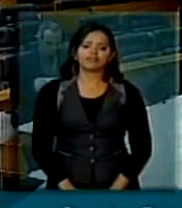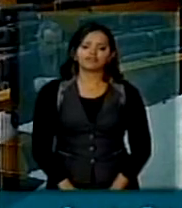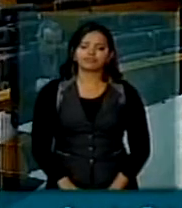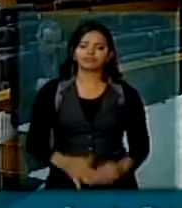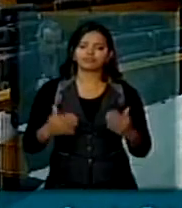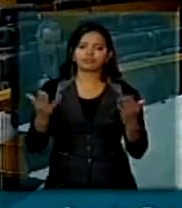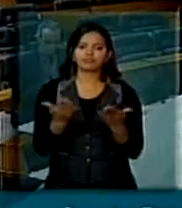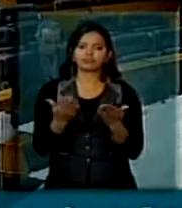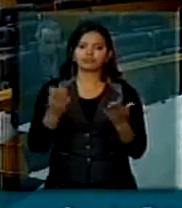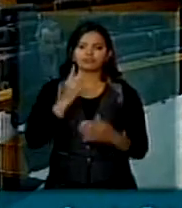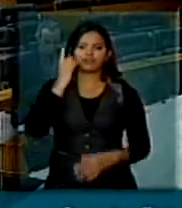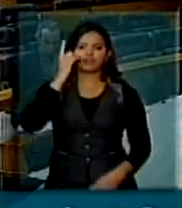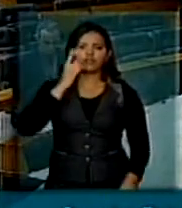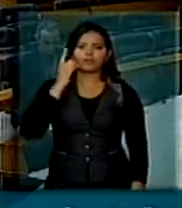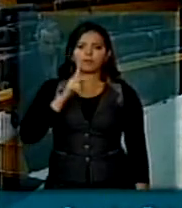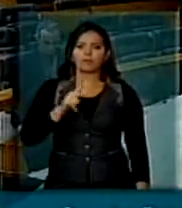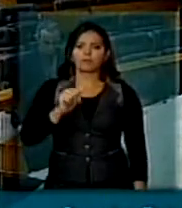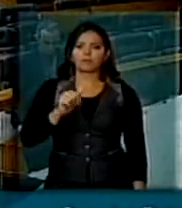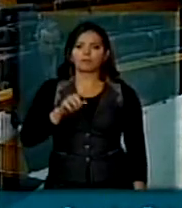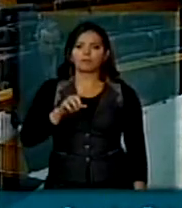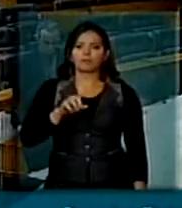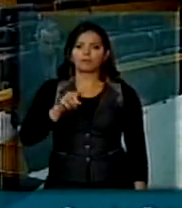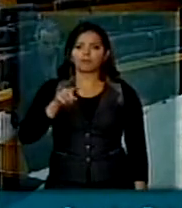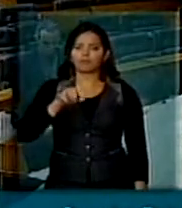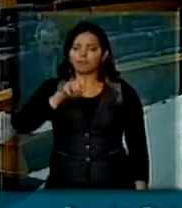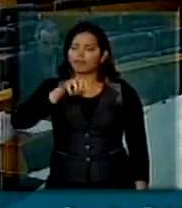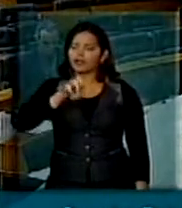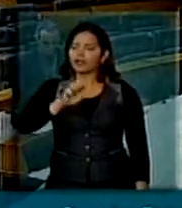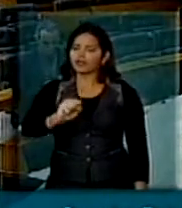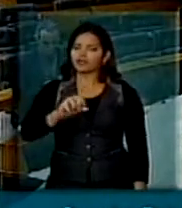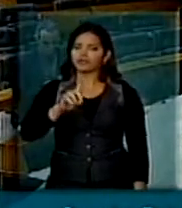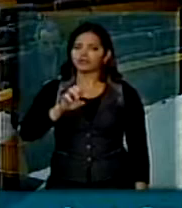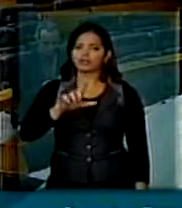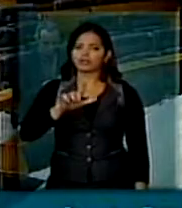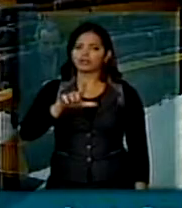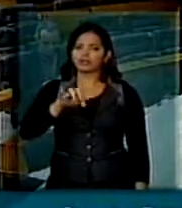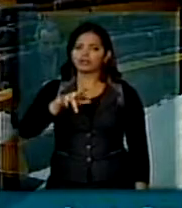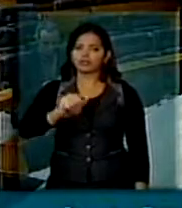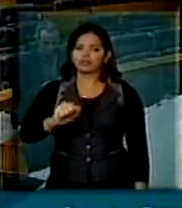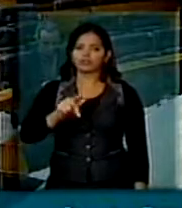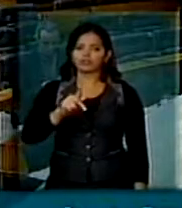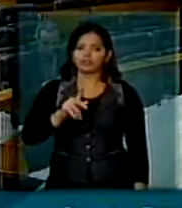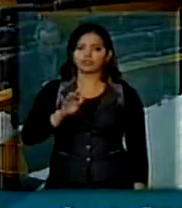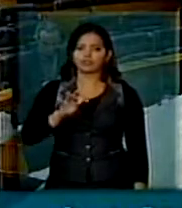Conceda a palavra ao ilustre deputado Pai de Lira, PTC São Paulo.